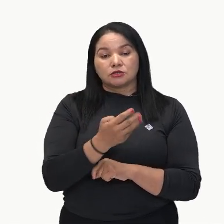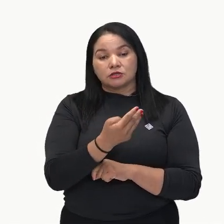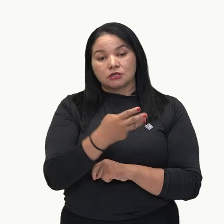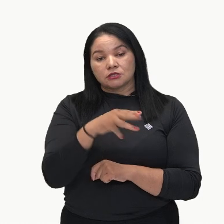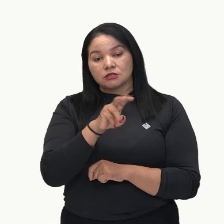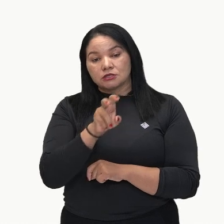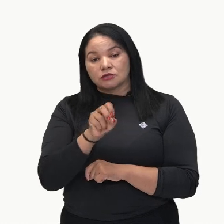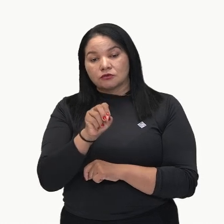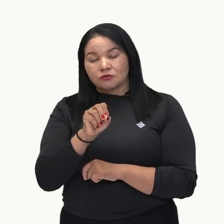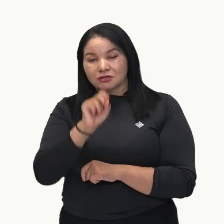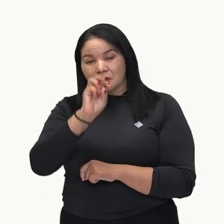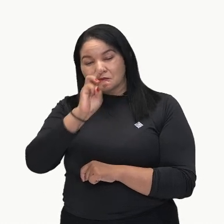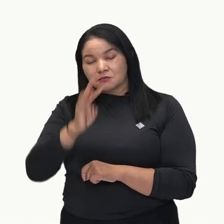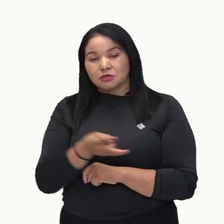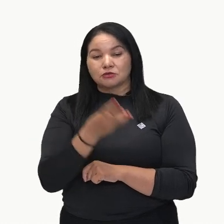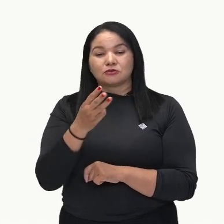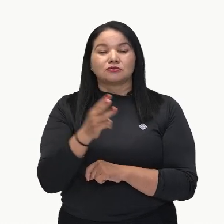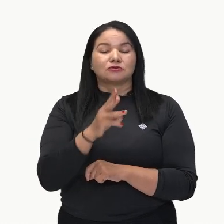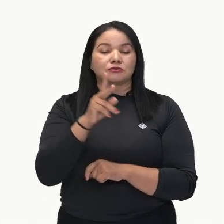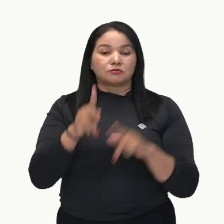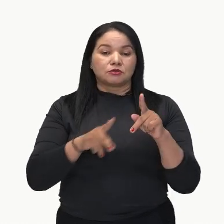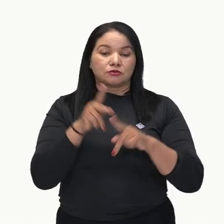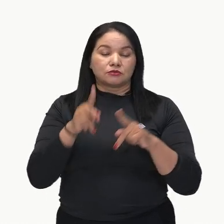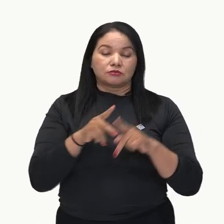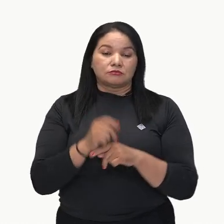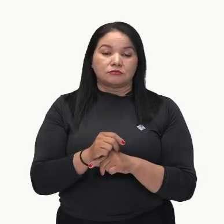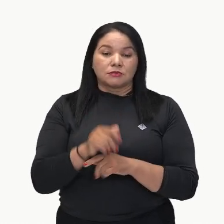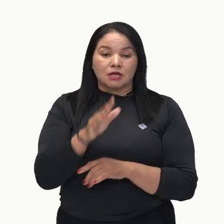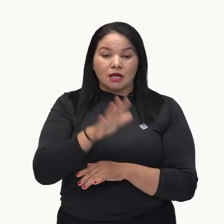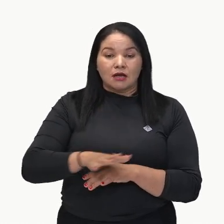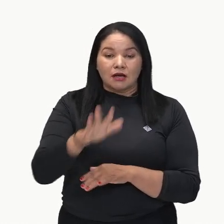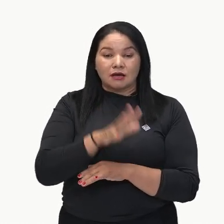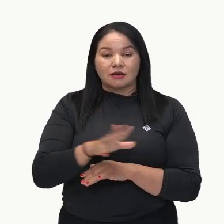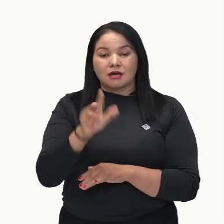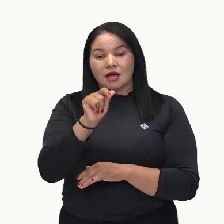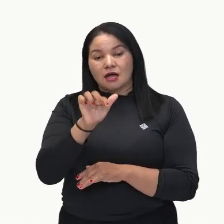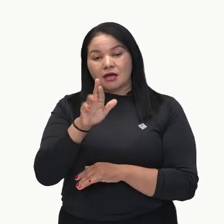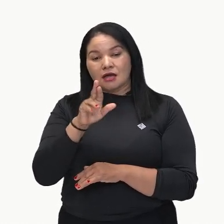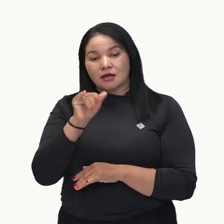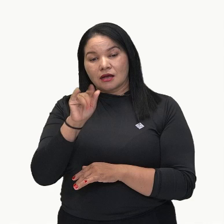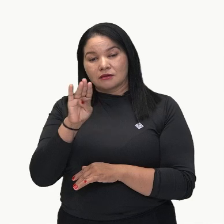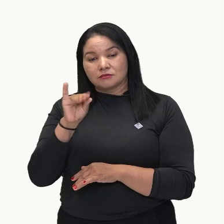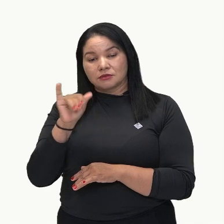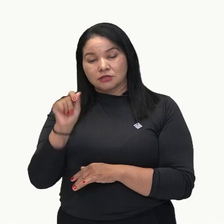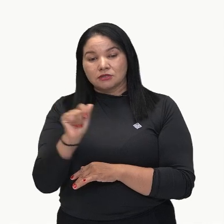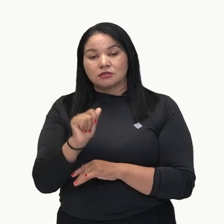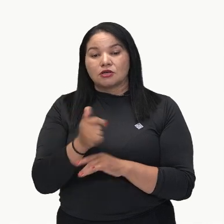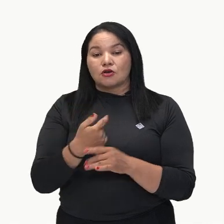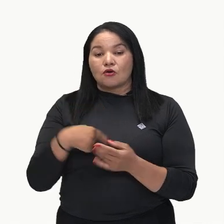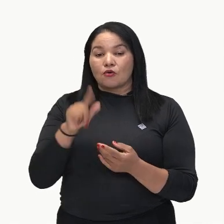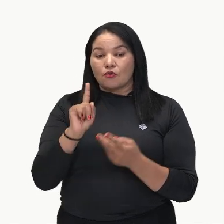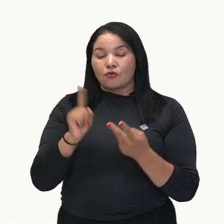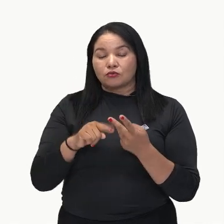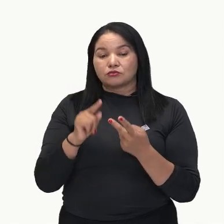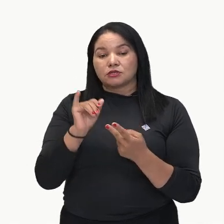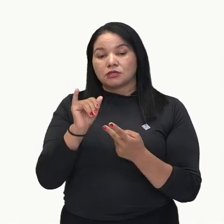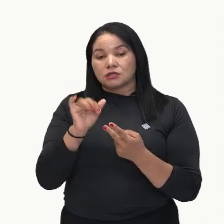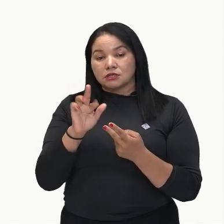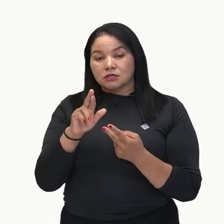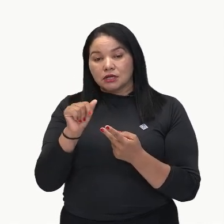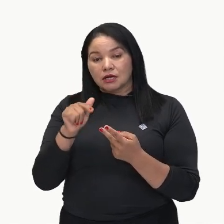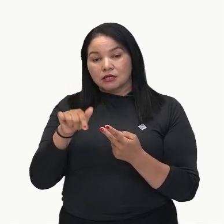de habitantes. Então, regiões como a Arábia Saudita, né, como o Iraque, como o